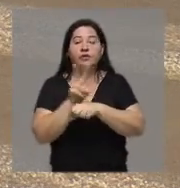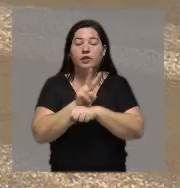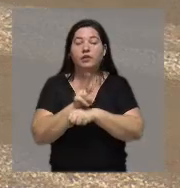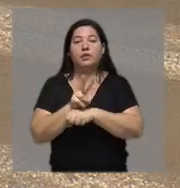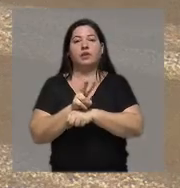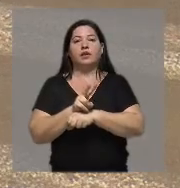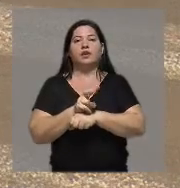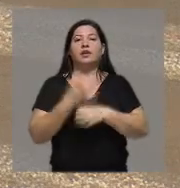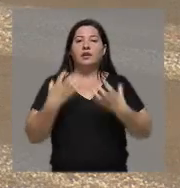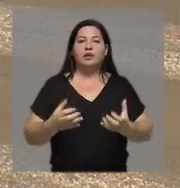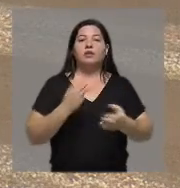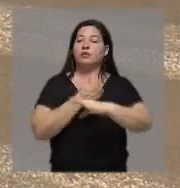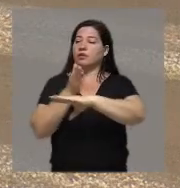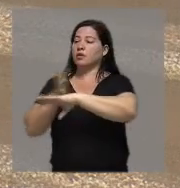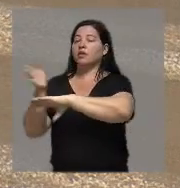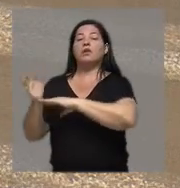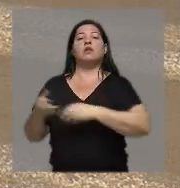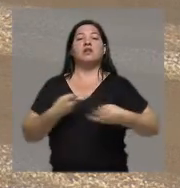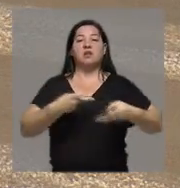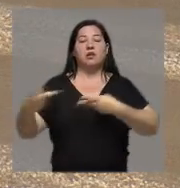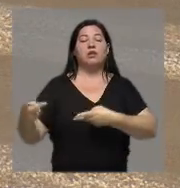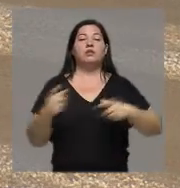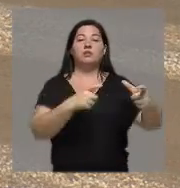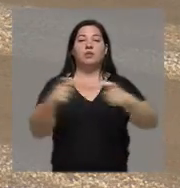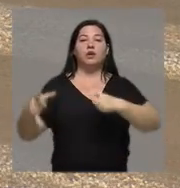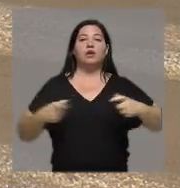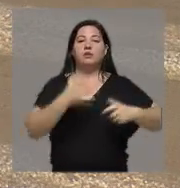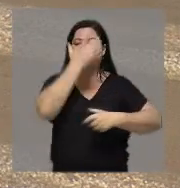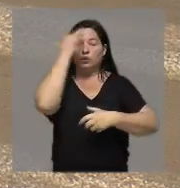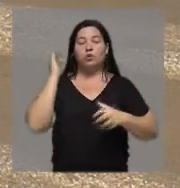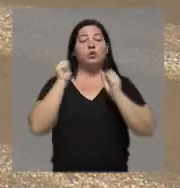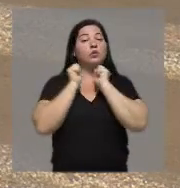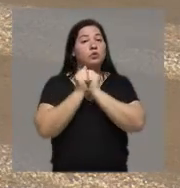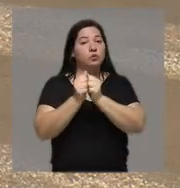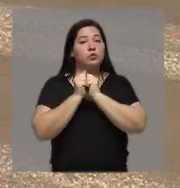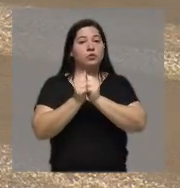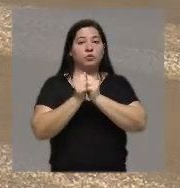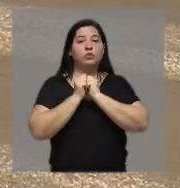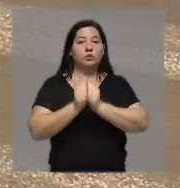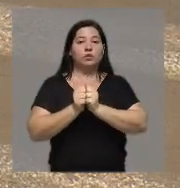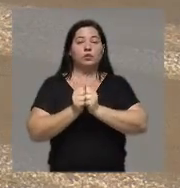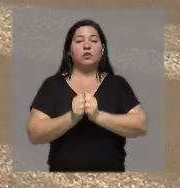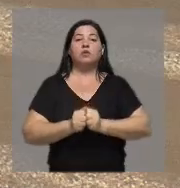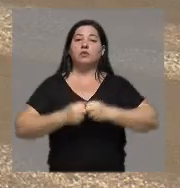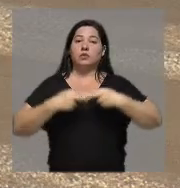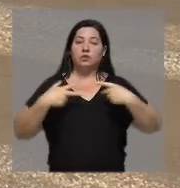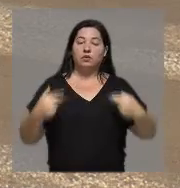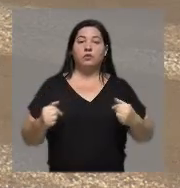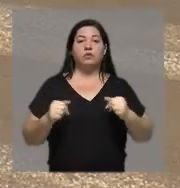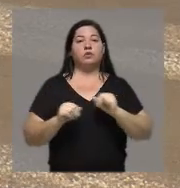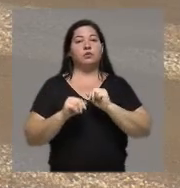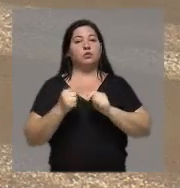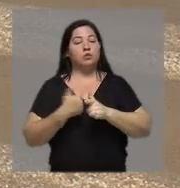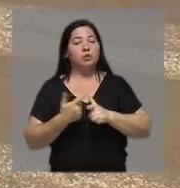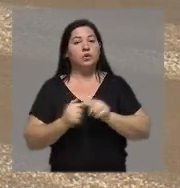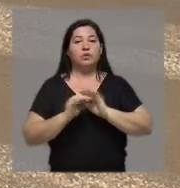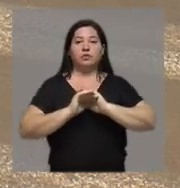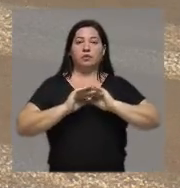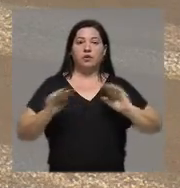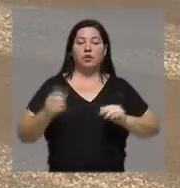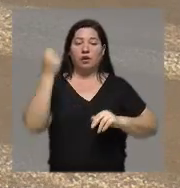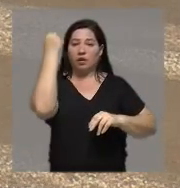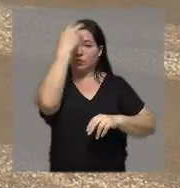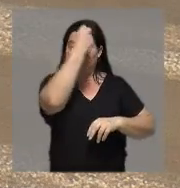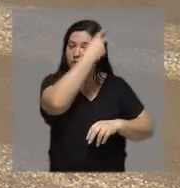esse papel, visitar os bairros, estar com a população próximo, ouvindo, para que essas necessidades a gente apresente à prefeitura e